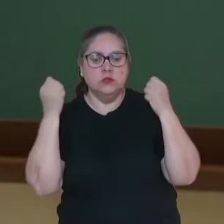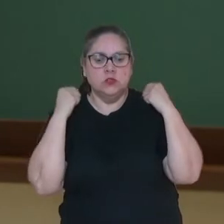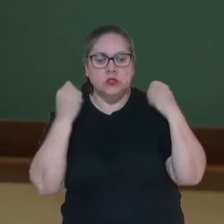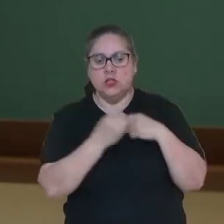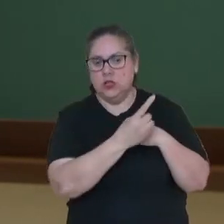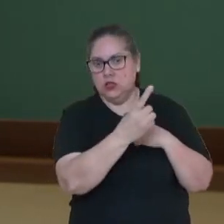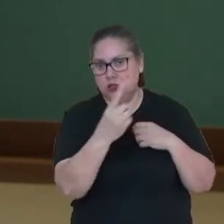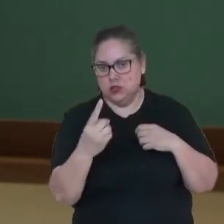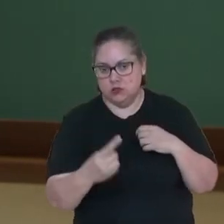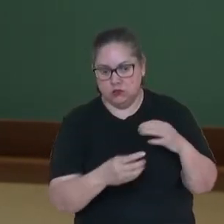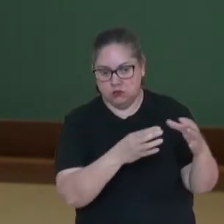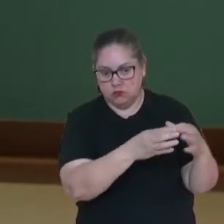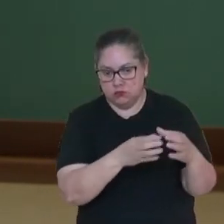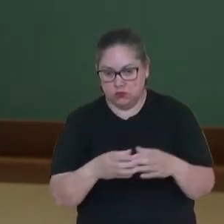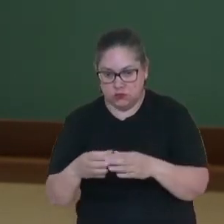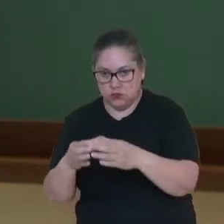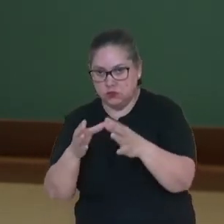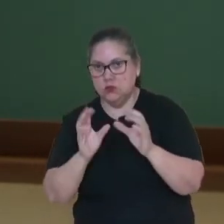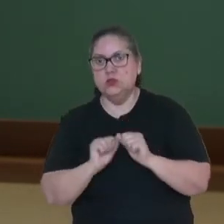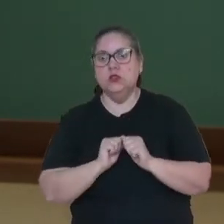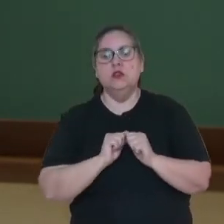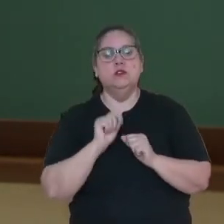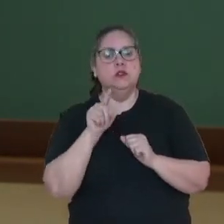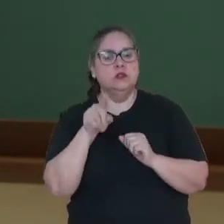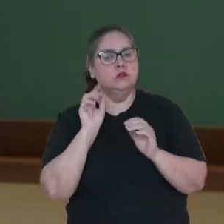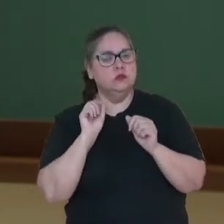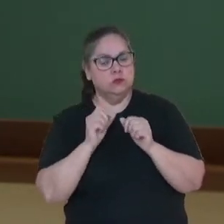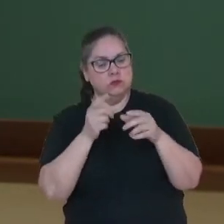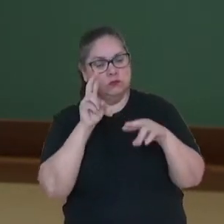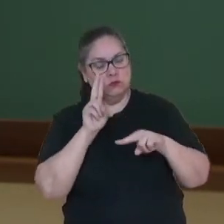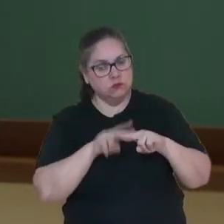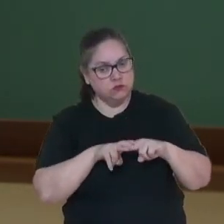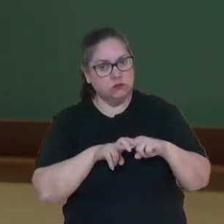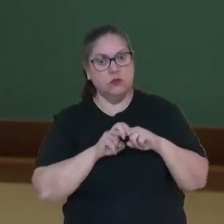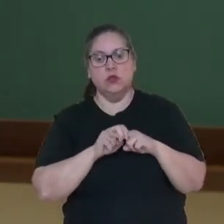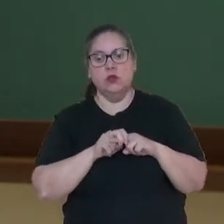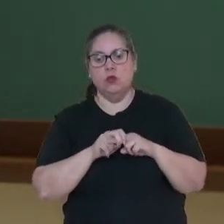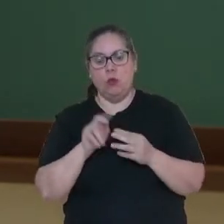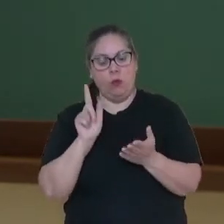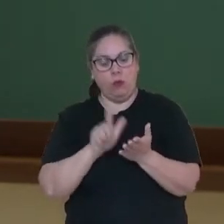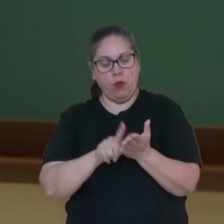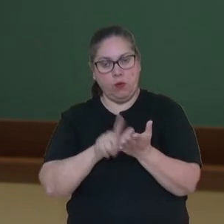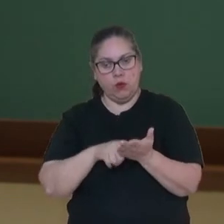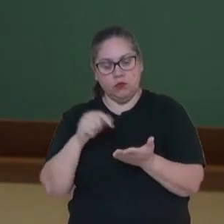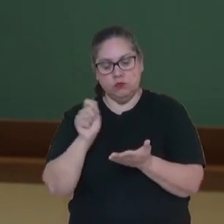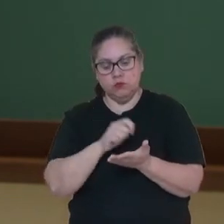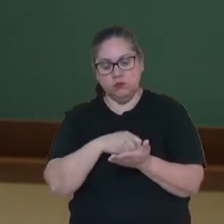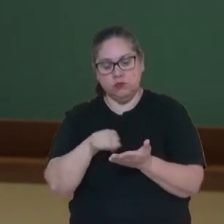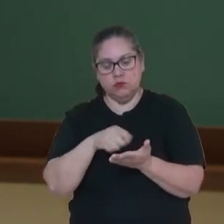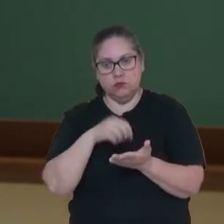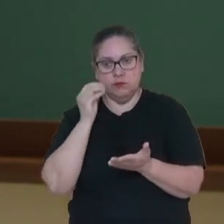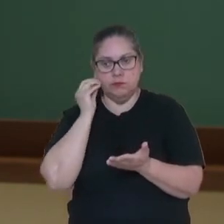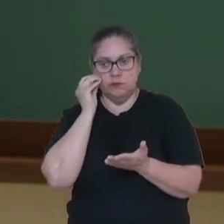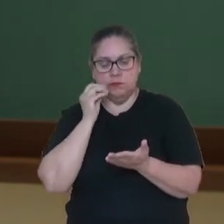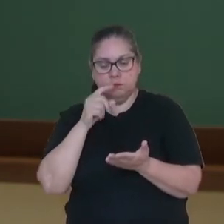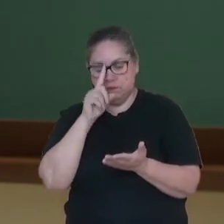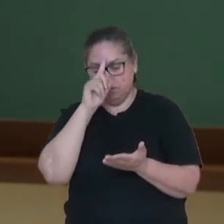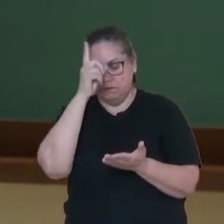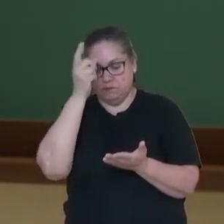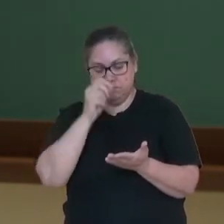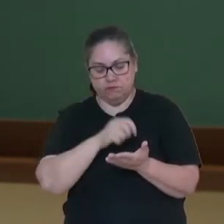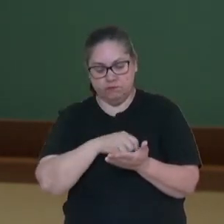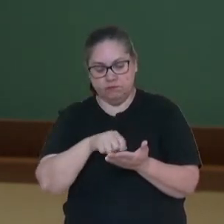cada uma das estações, vocês vão sentar com um papel e vocês vão tentar